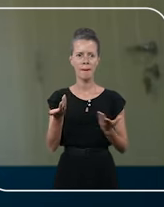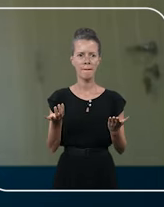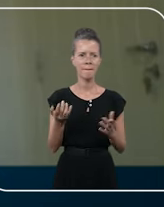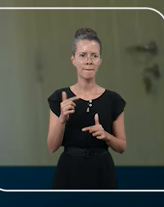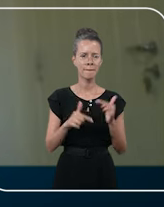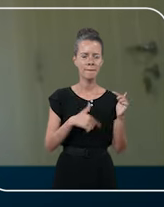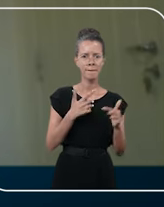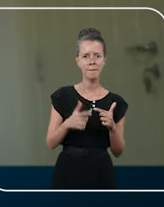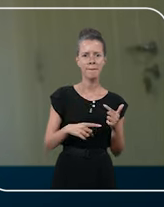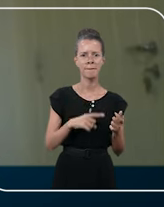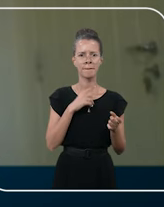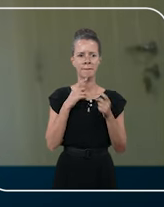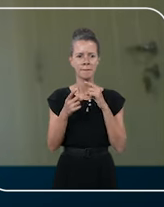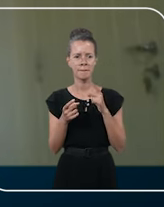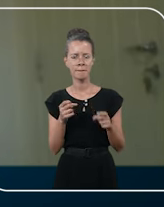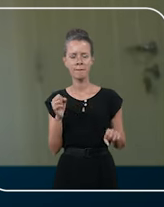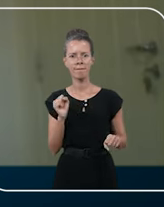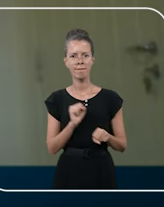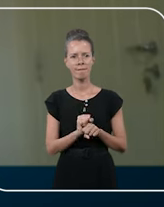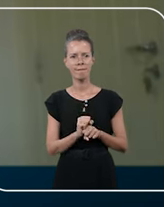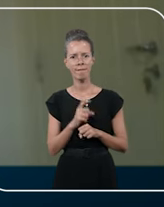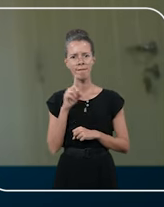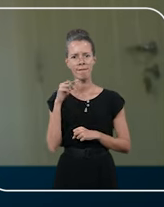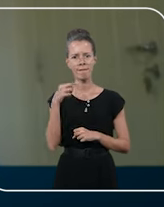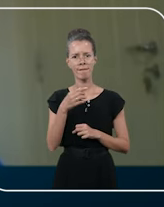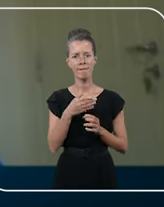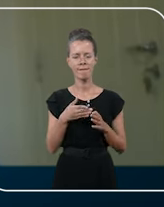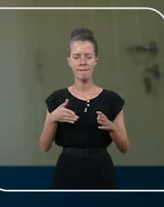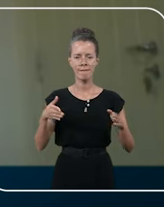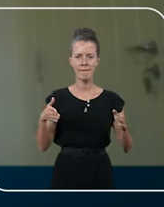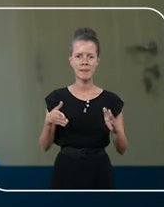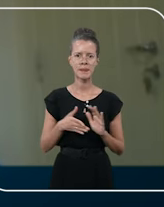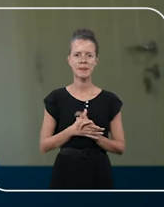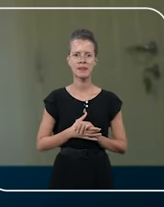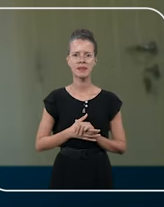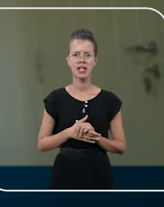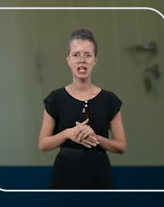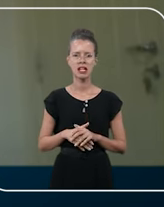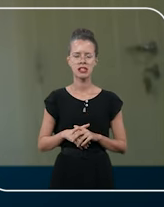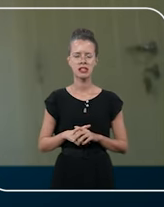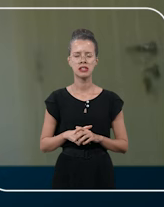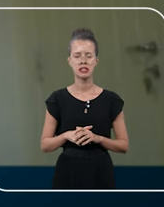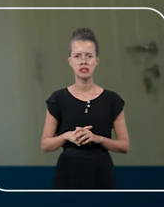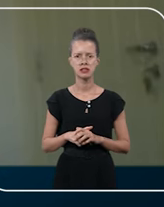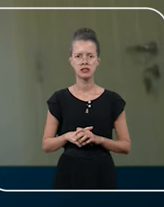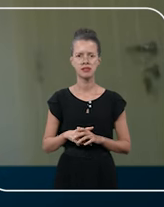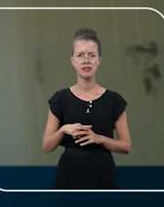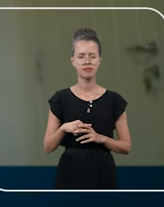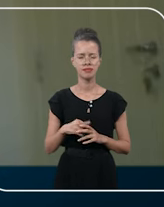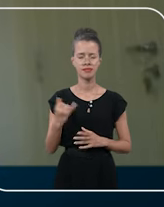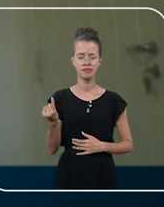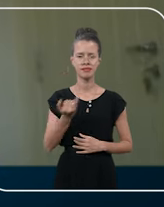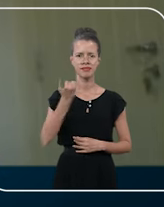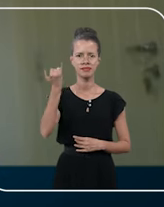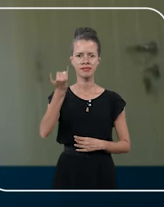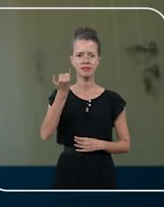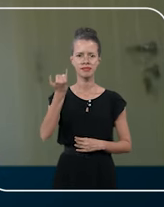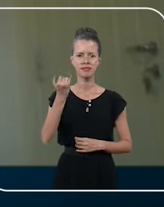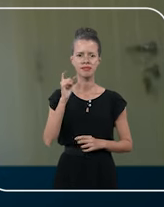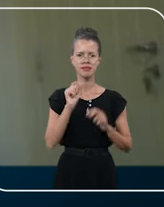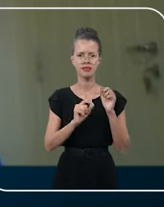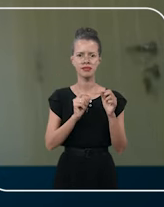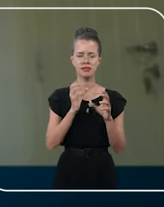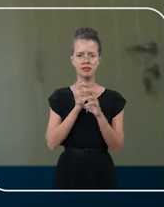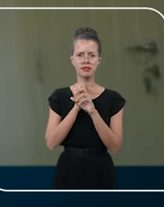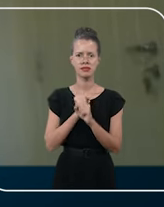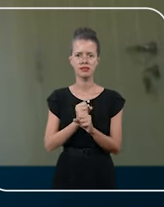parada alguns dias. Então, o que a gente chama de lucros cessantes, é importante que isso seja calculado também, né? O